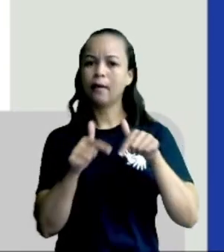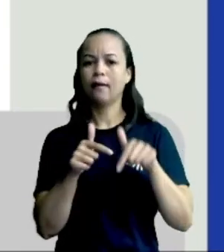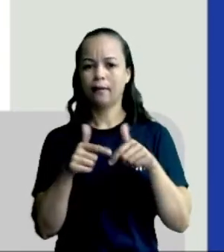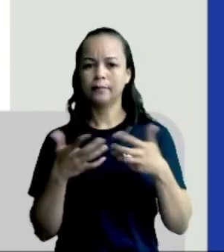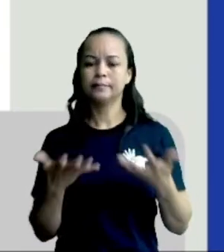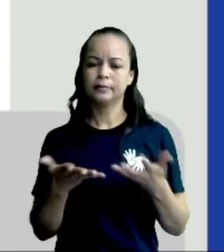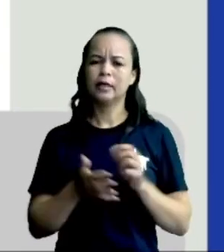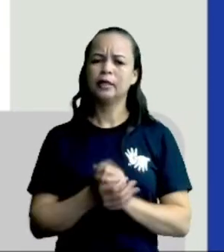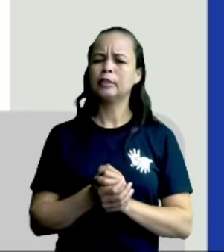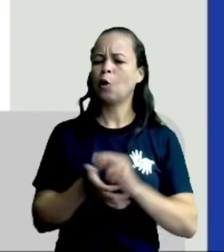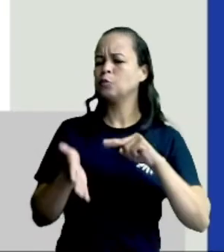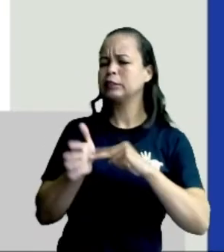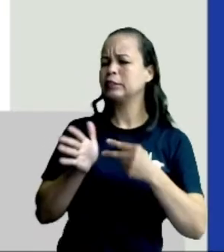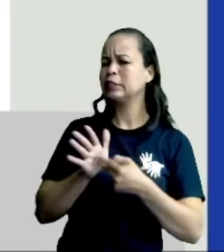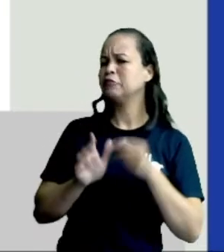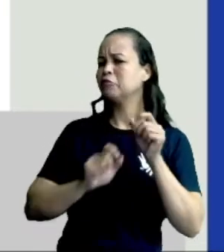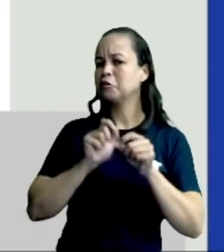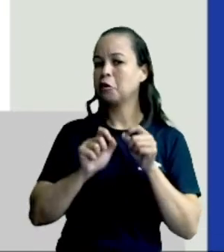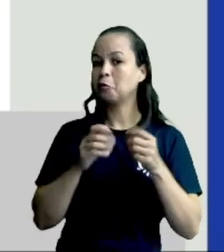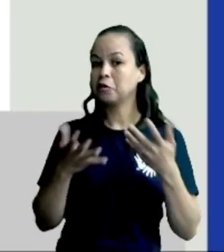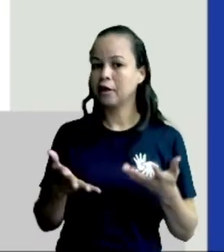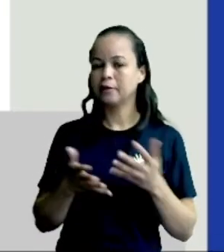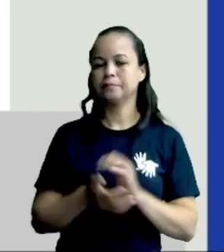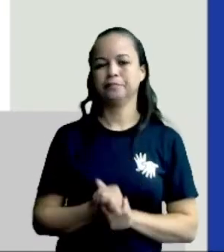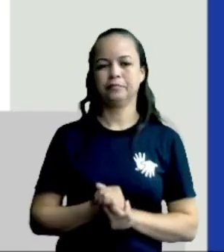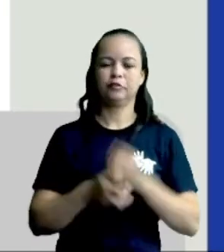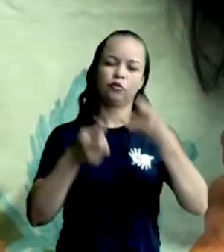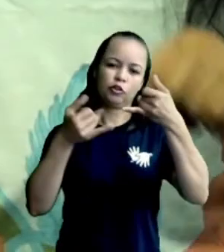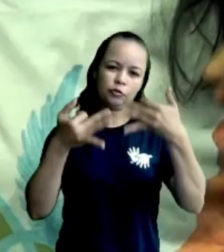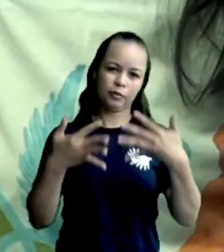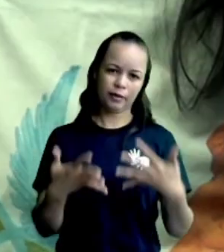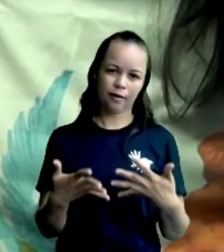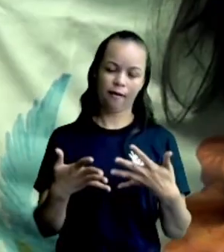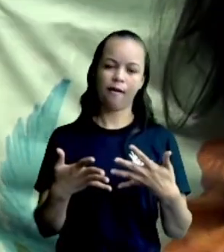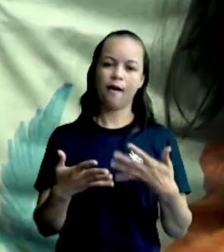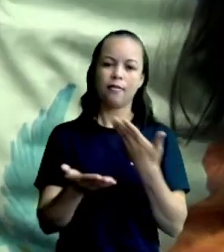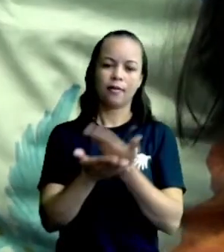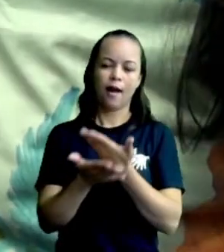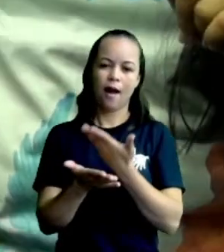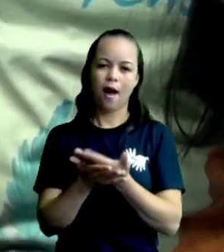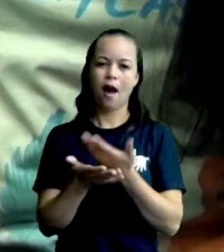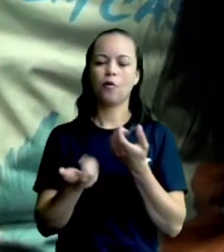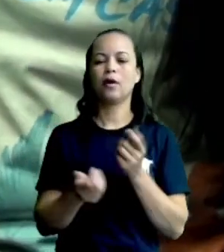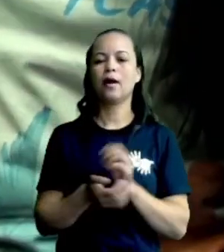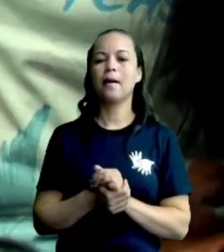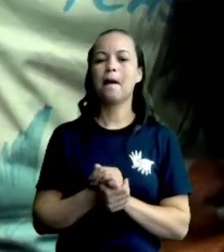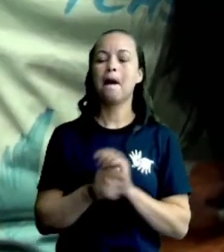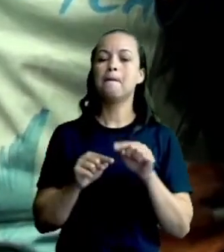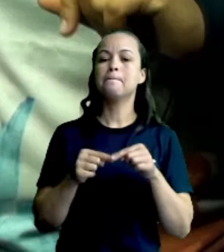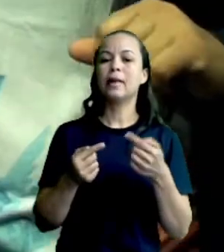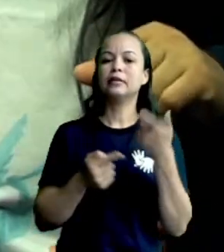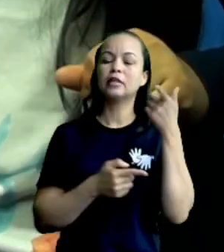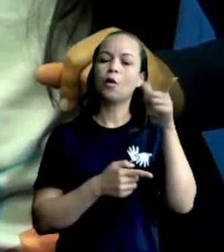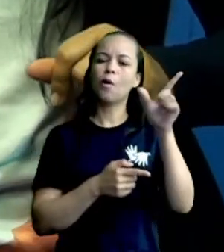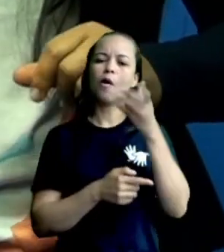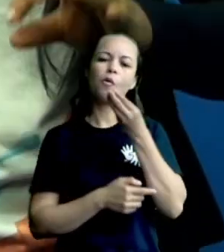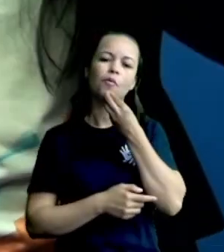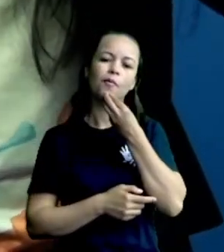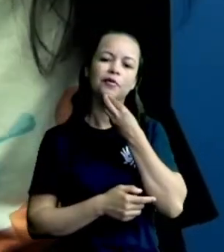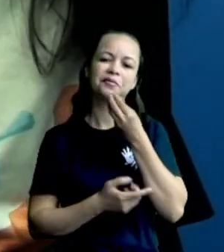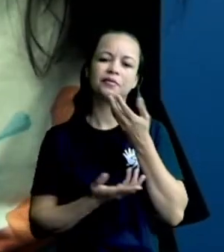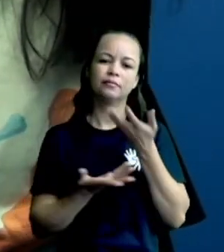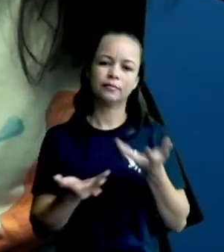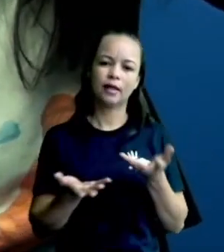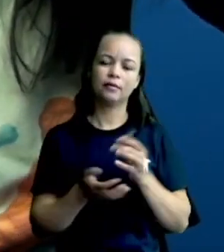o que significa isso? Eu vou explicar nessa aula, mas em uma outra